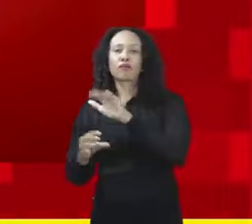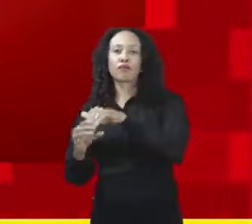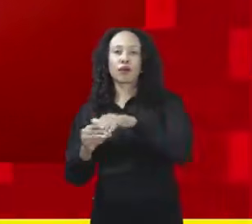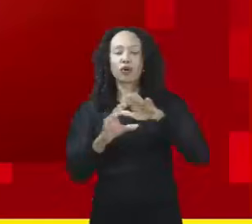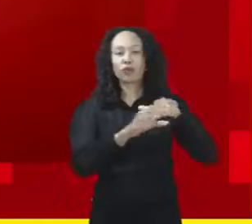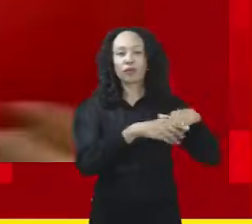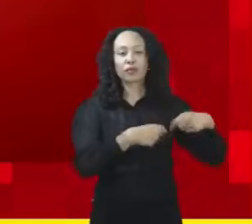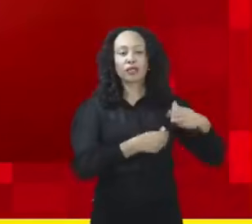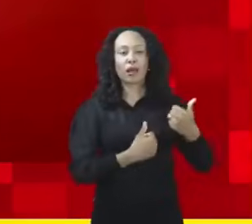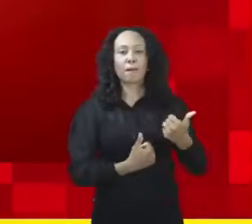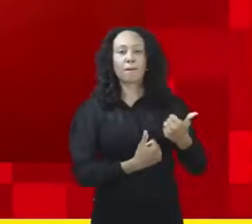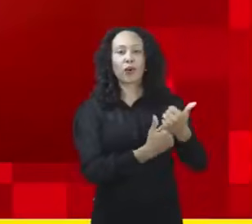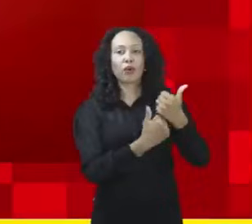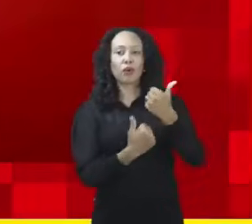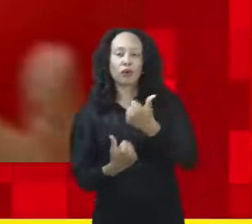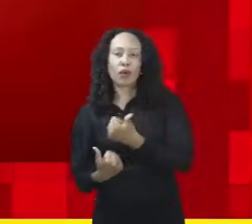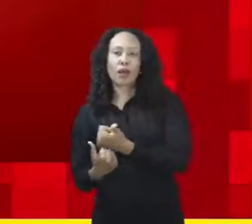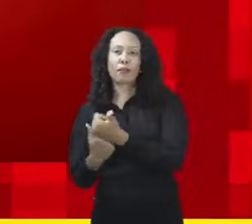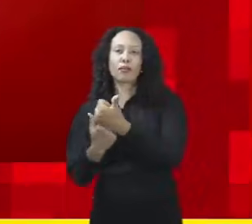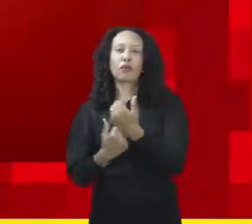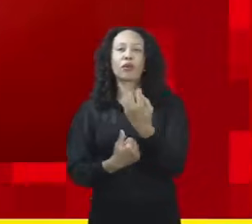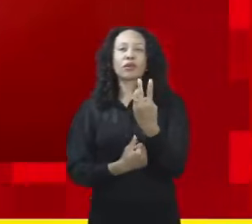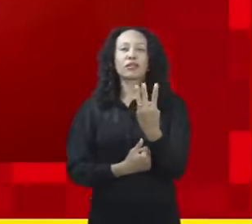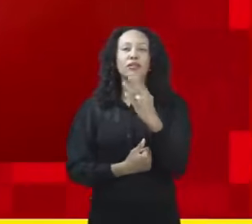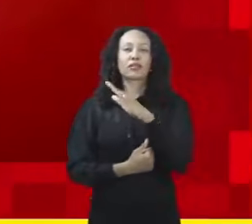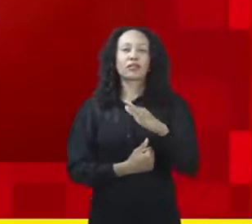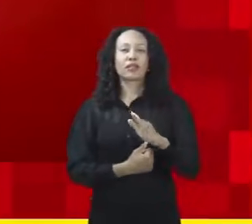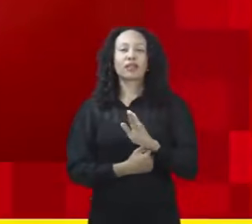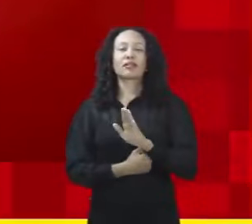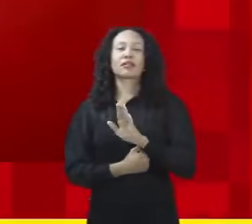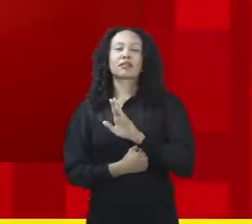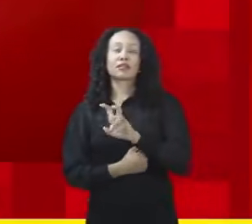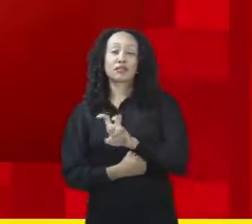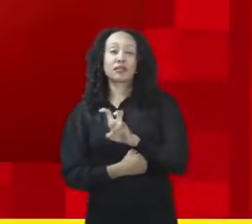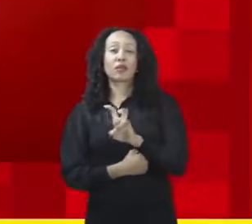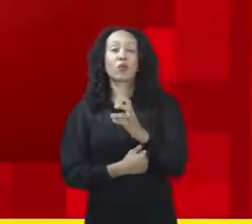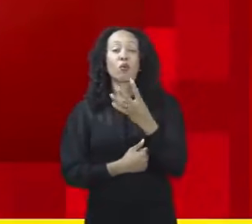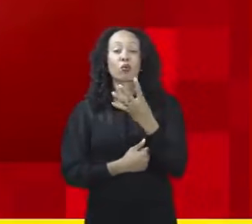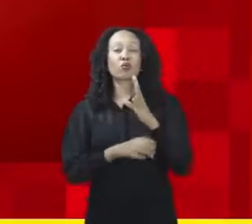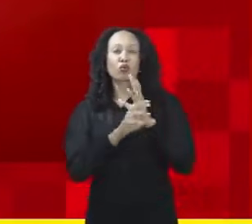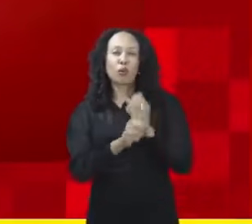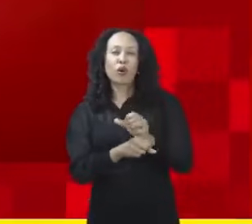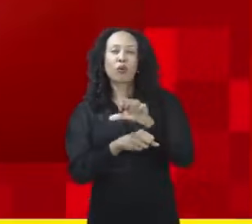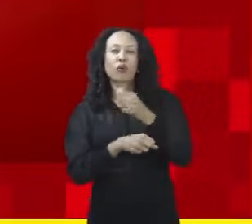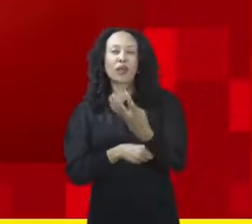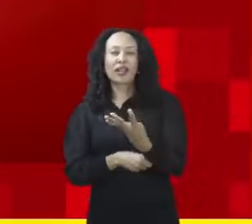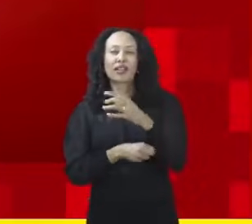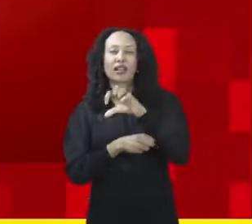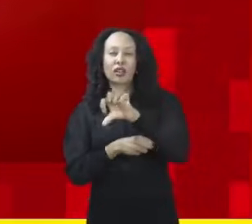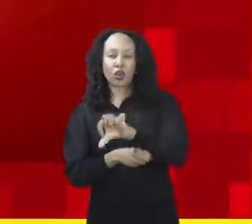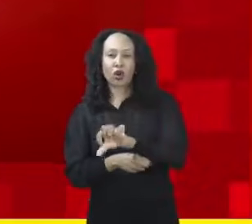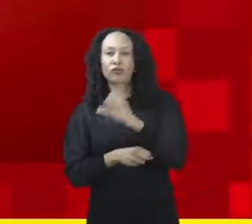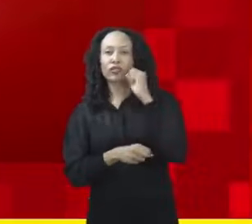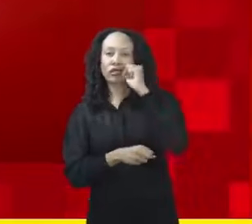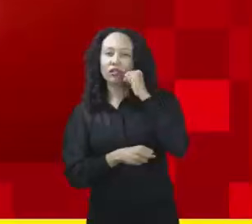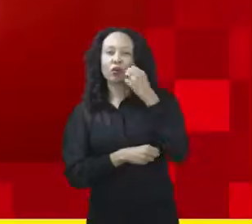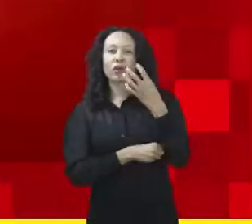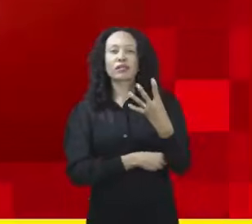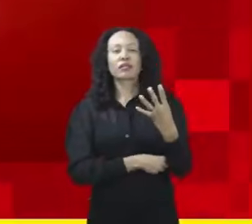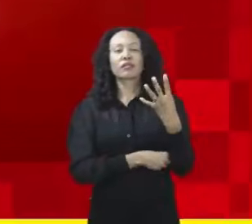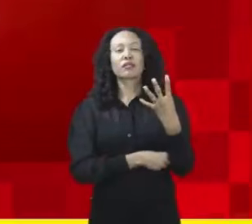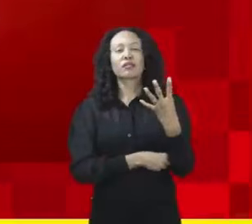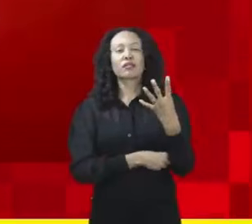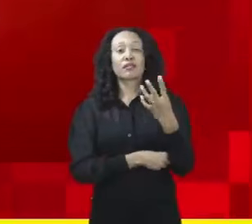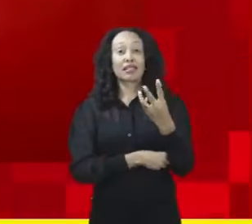necessário o apoio, né, de 3/5 dos parlamentares, ou seja, 49 senadores e 308 deputados federais